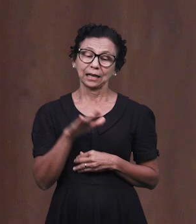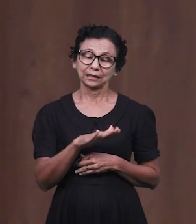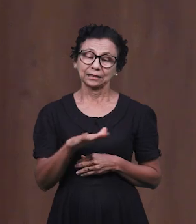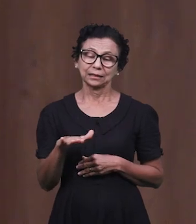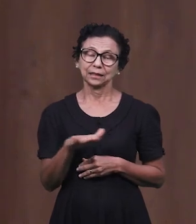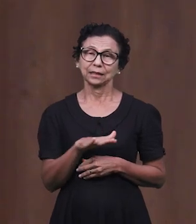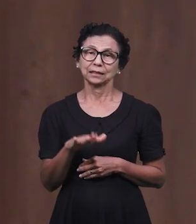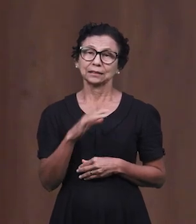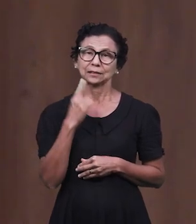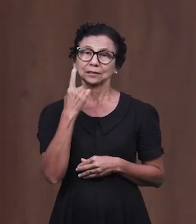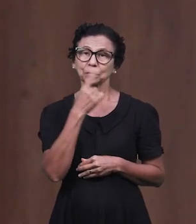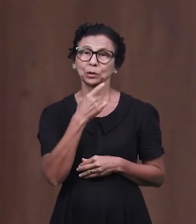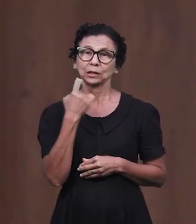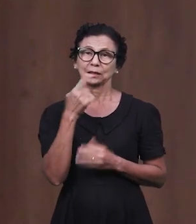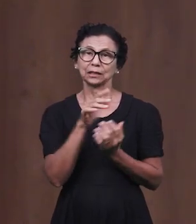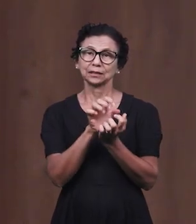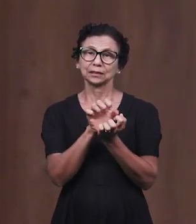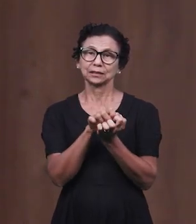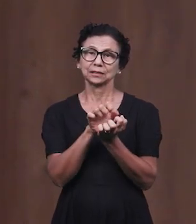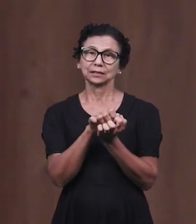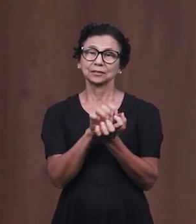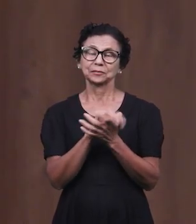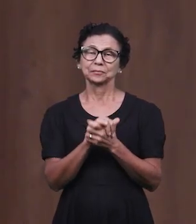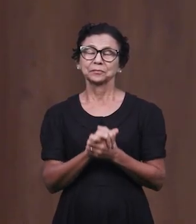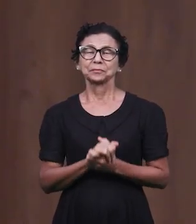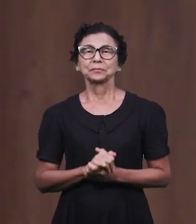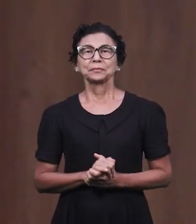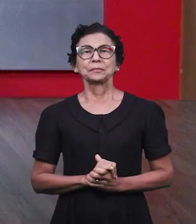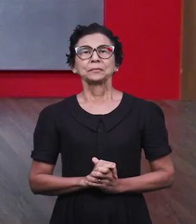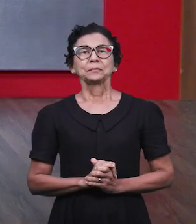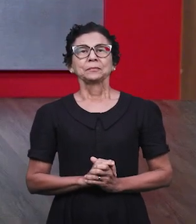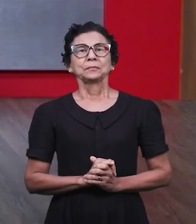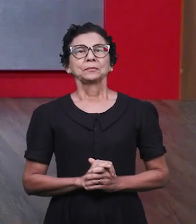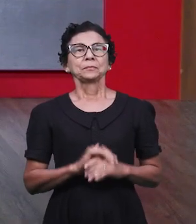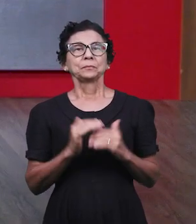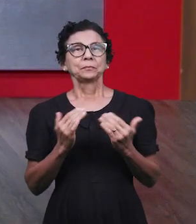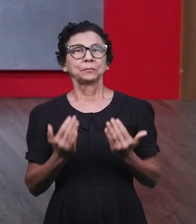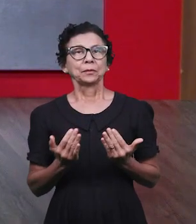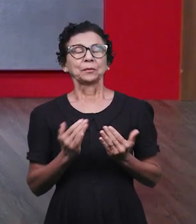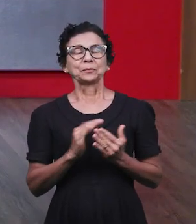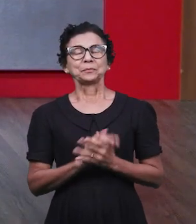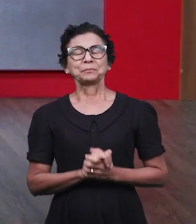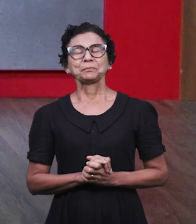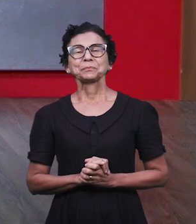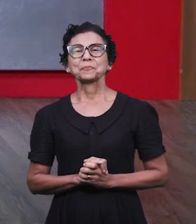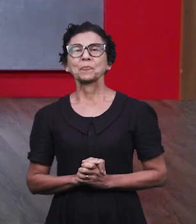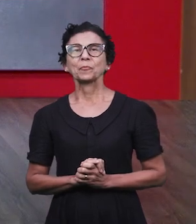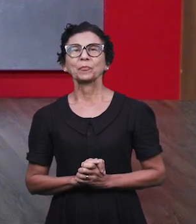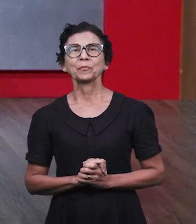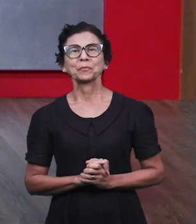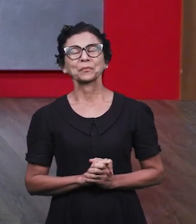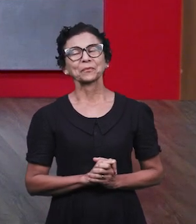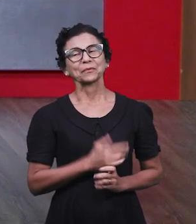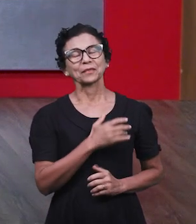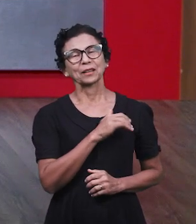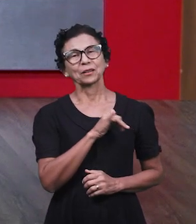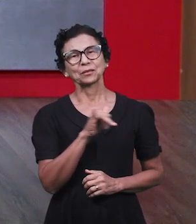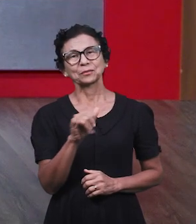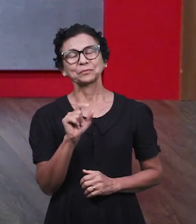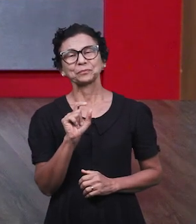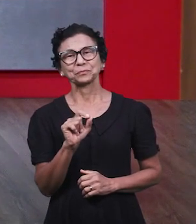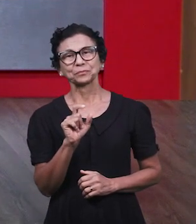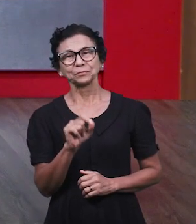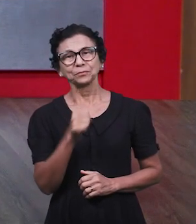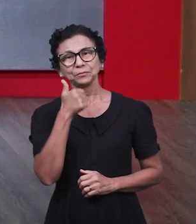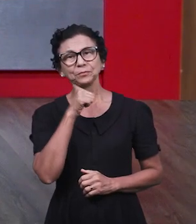as crianças, né? A higiene bucal das crianças. Bom, as nossas crianças, a gente gosta muito de dizer,